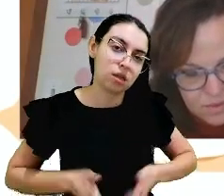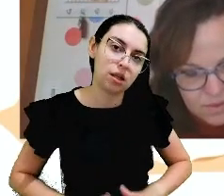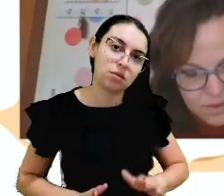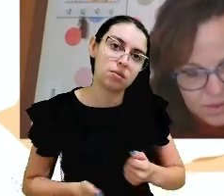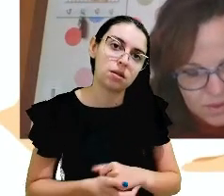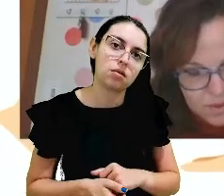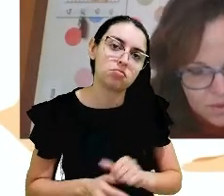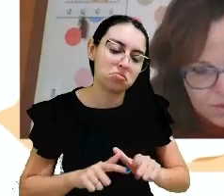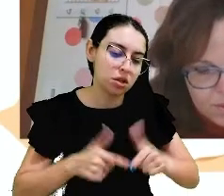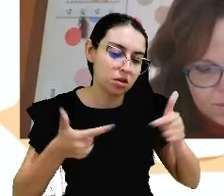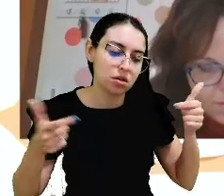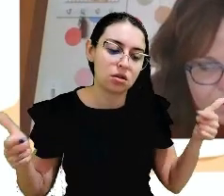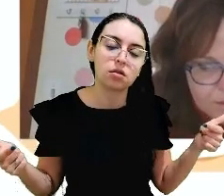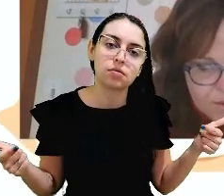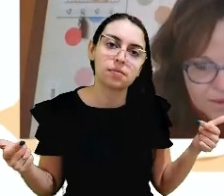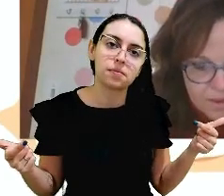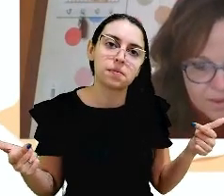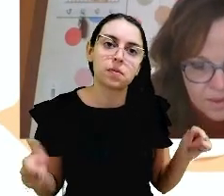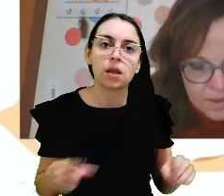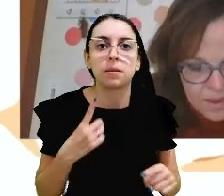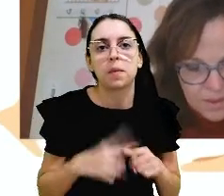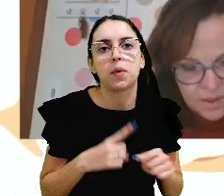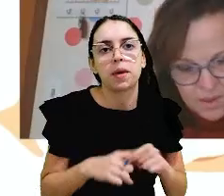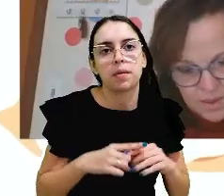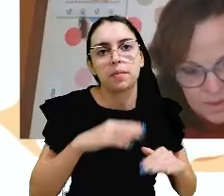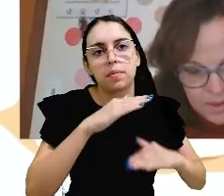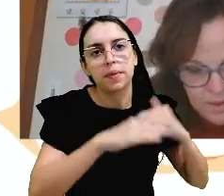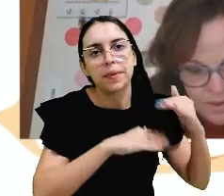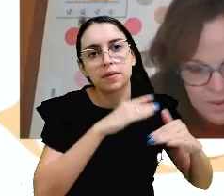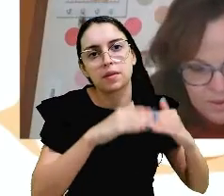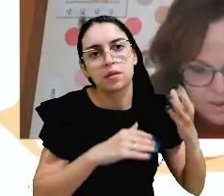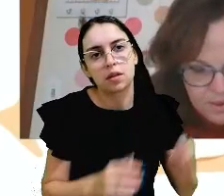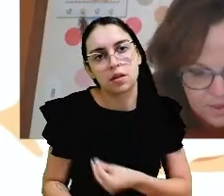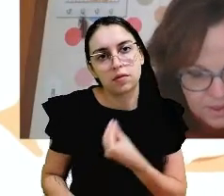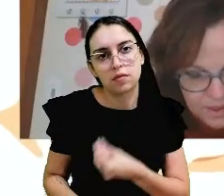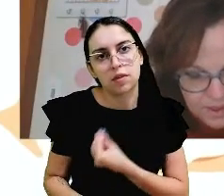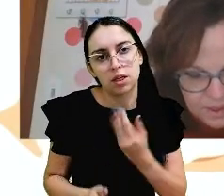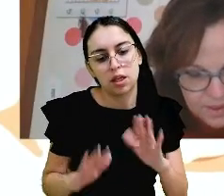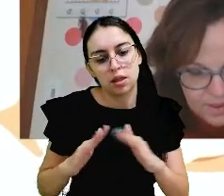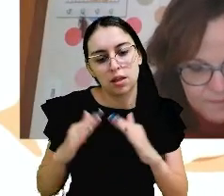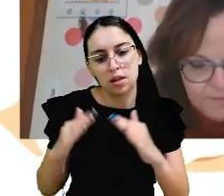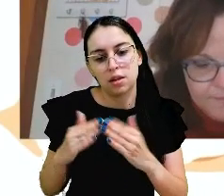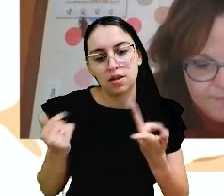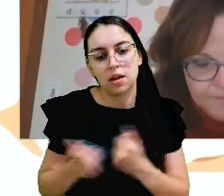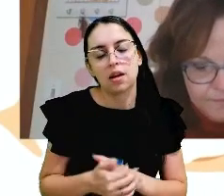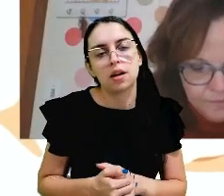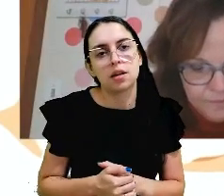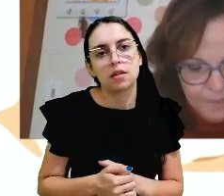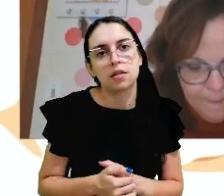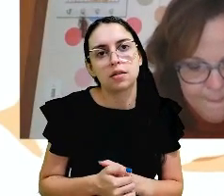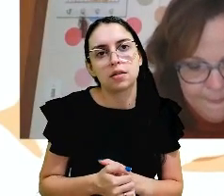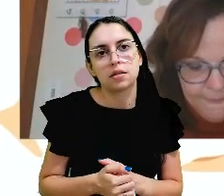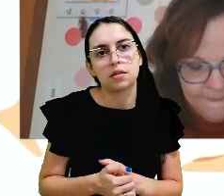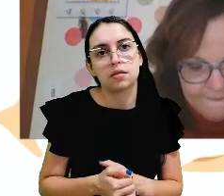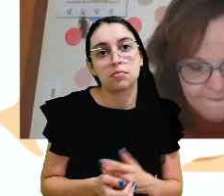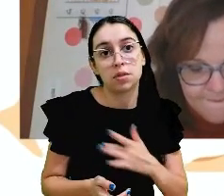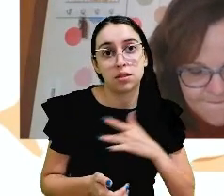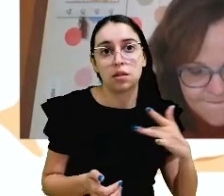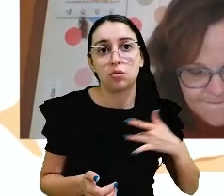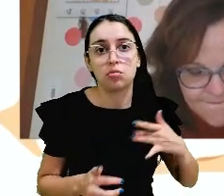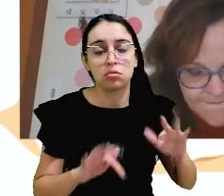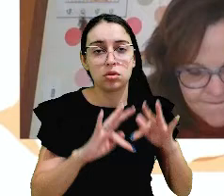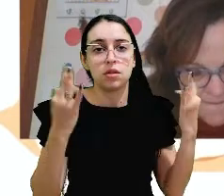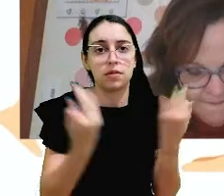mais abrangentes do que isso, porque perpassam toda a vida doméstica e comunitária e a saúde da